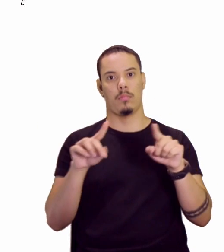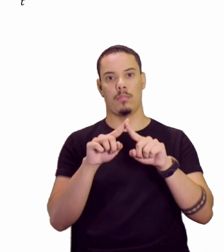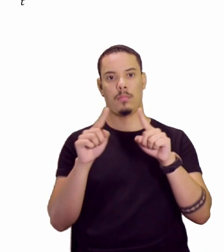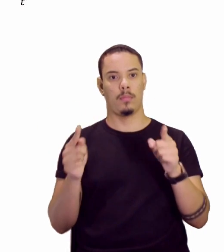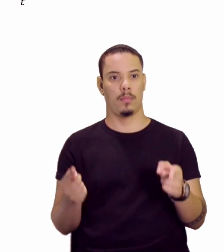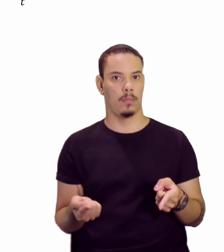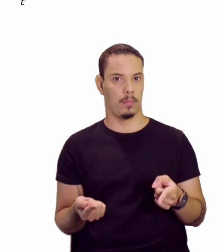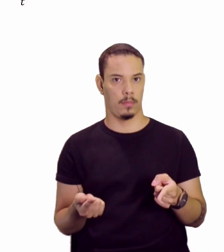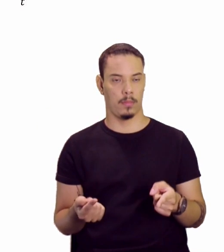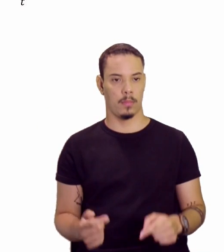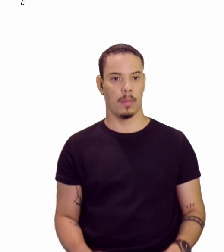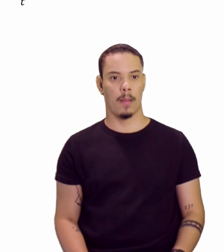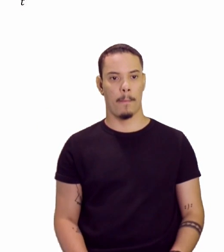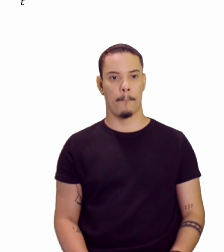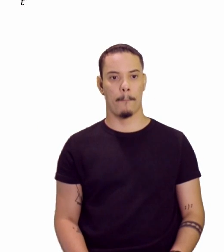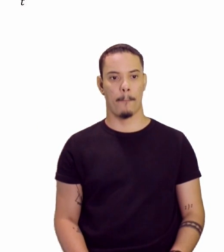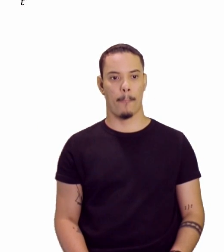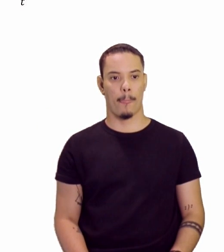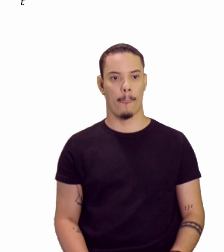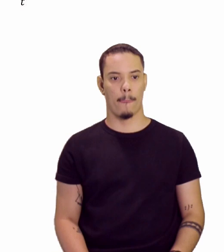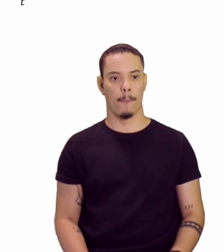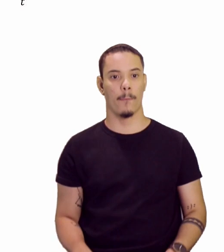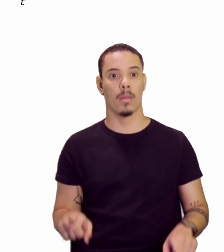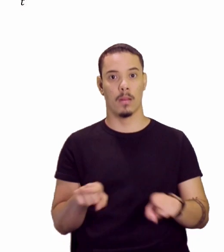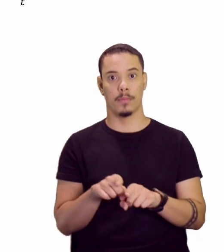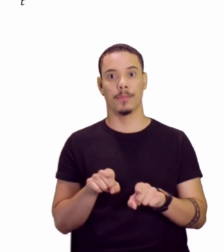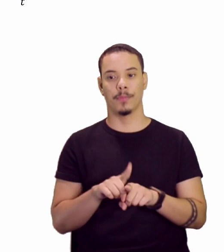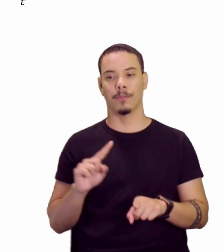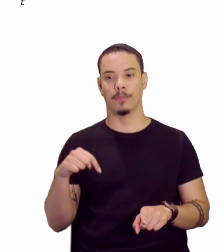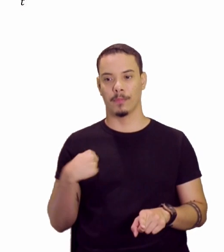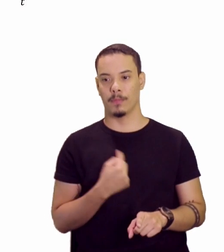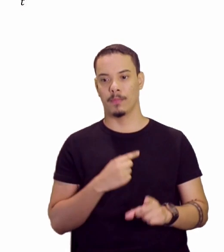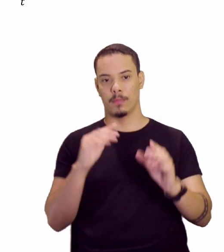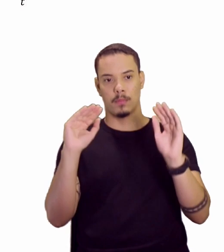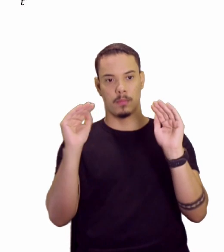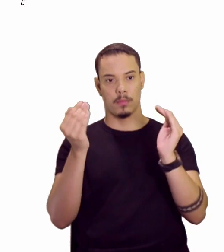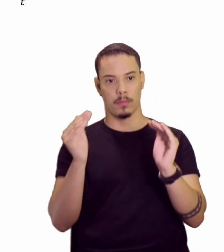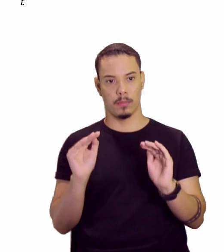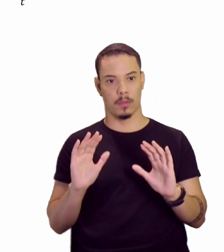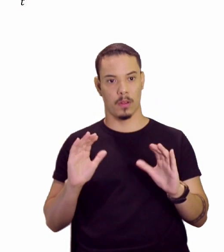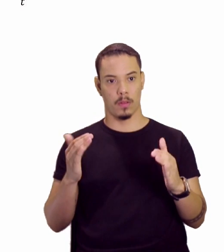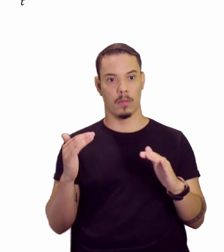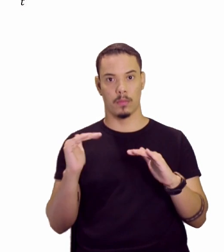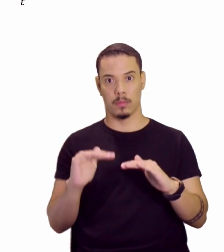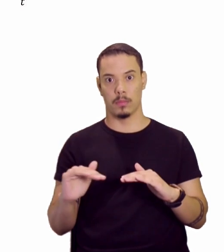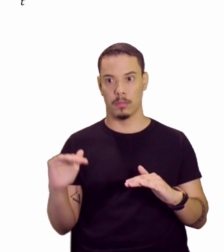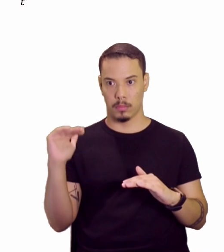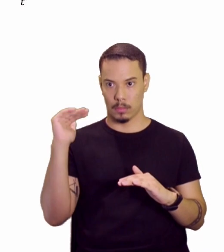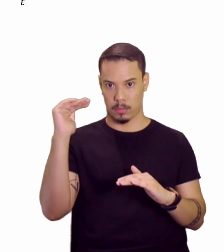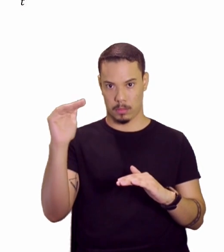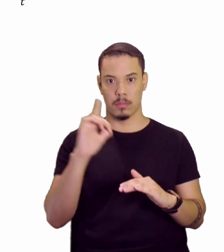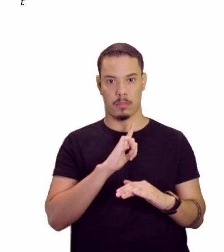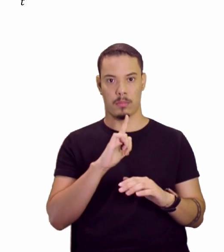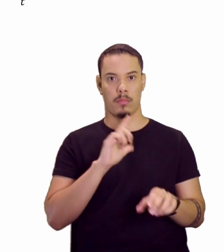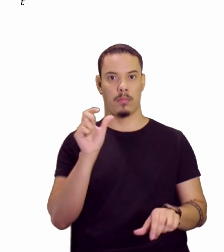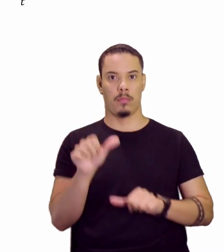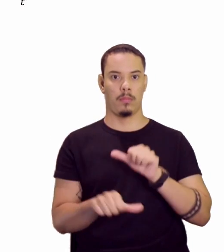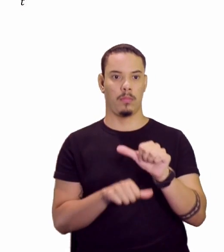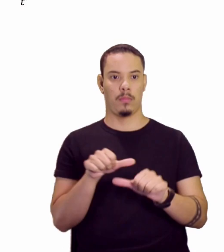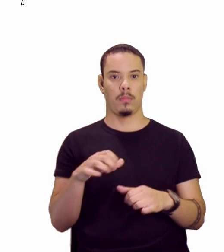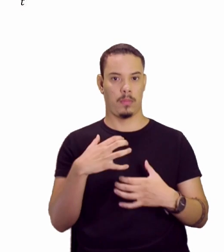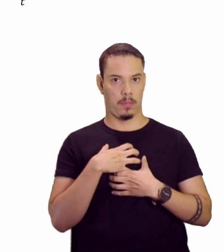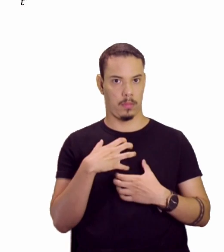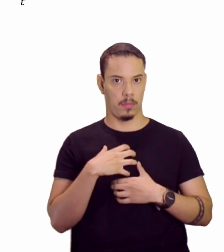certo? Ou voltada para baixo. Aí nós analisamos o seguinte, voltada para cima. No vértice, eu tenho uma mudança de